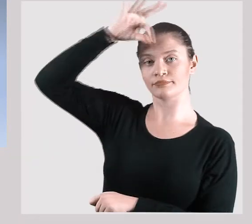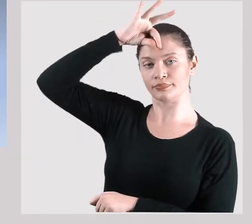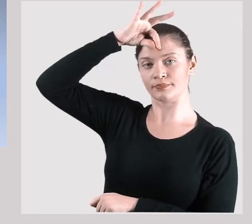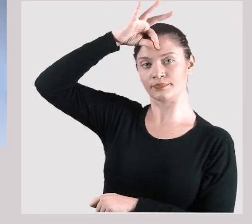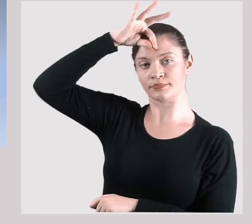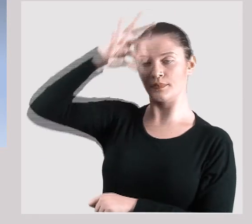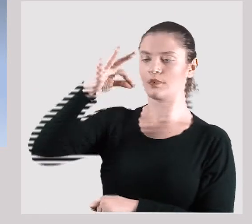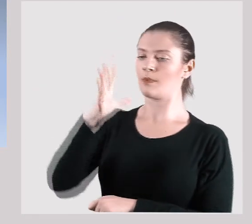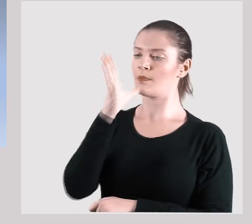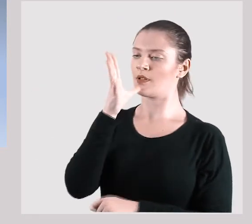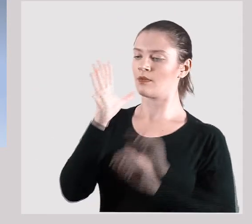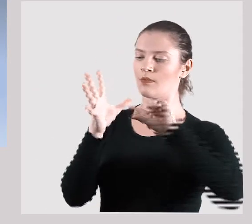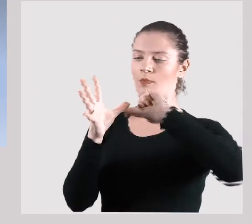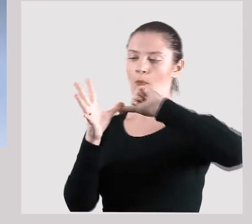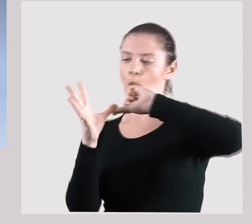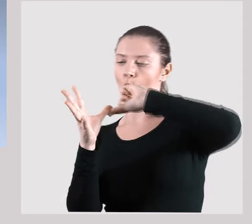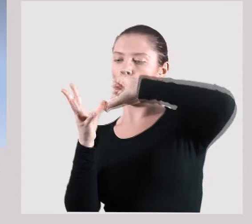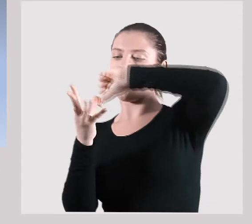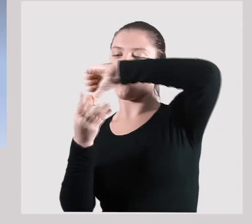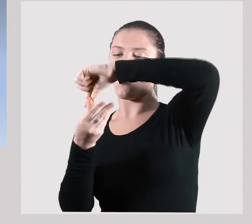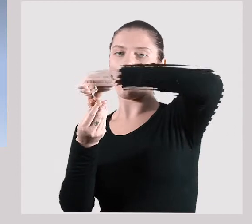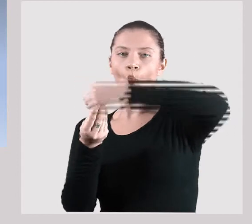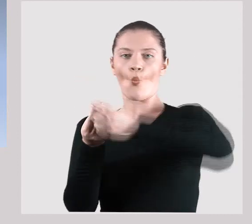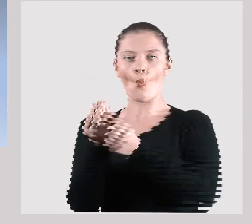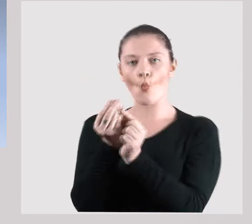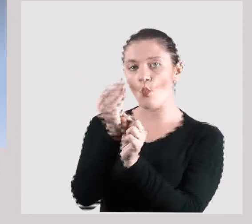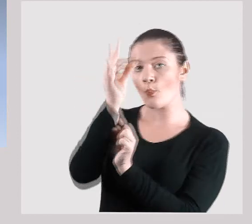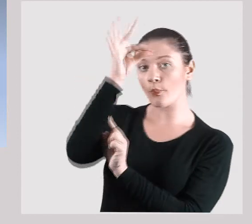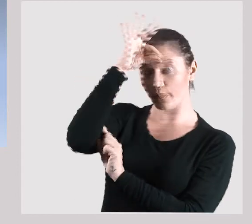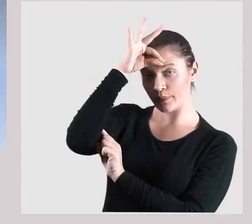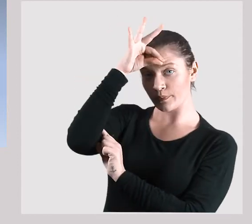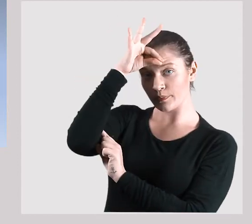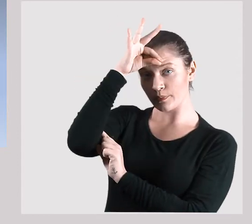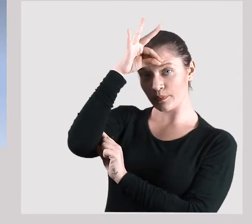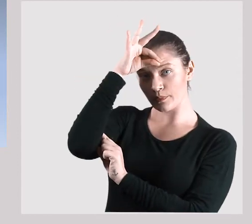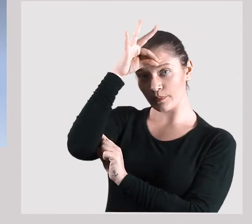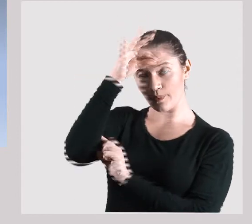pênis e faz uma inversão para ser a nova vagina, tira os testículos.